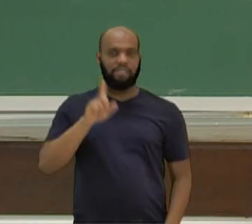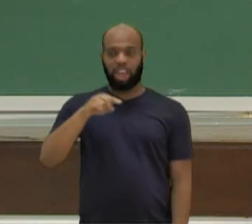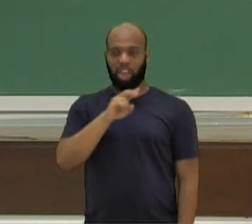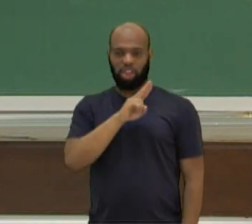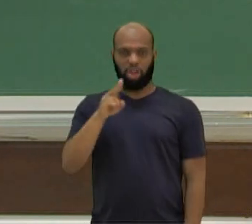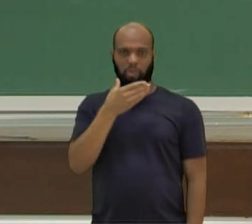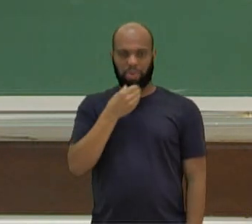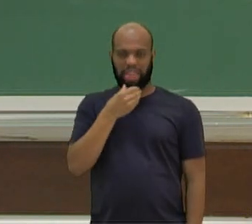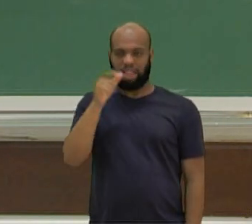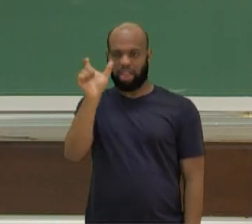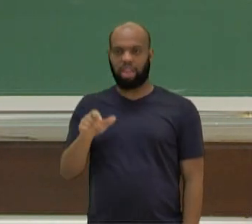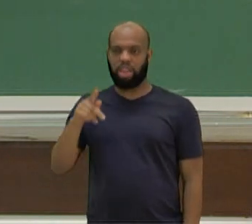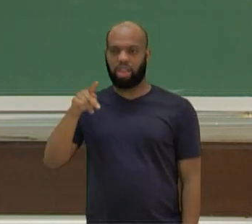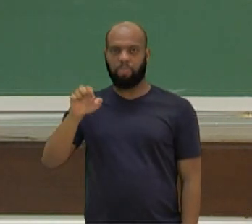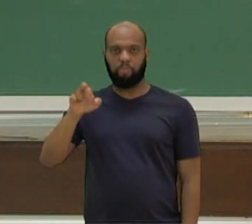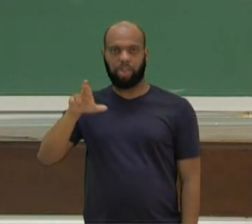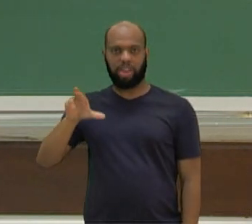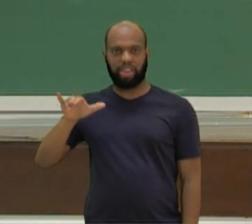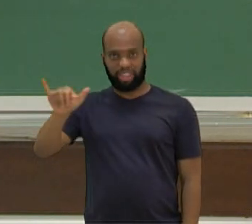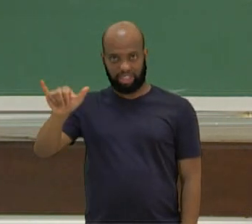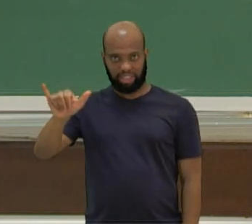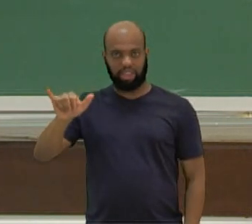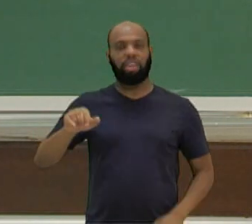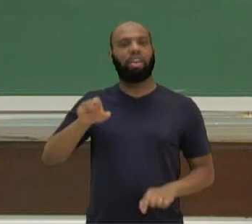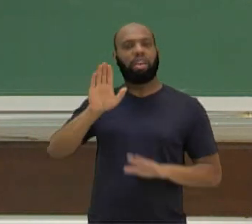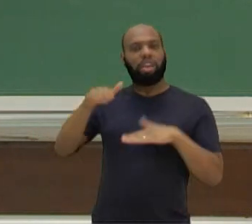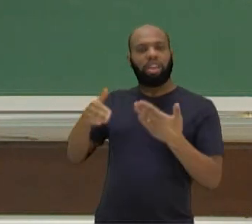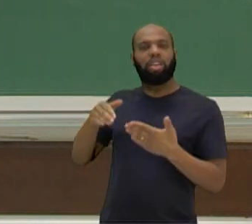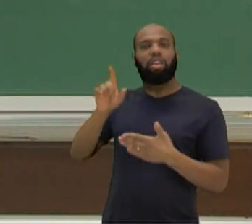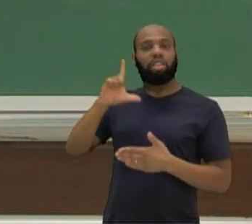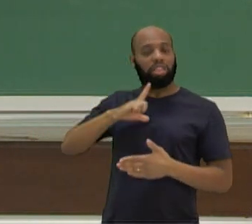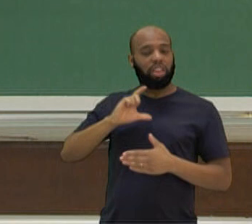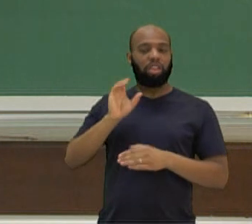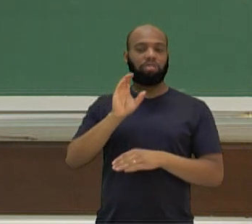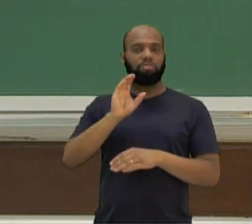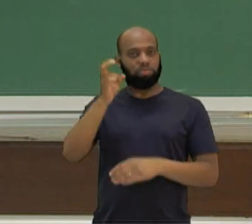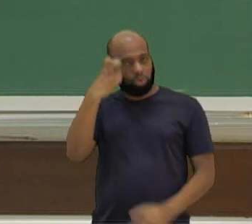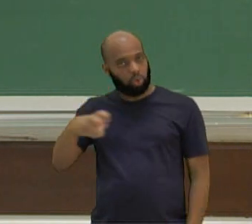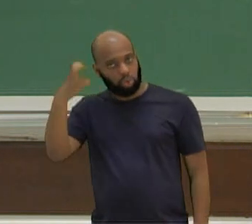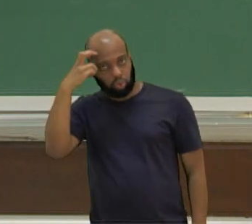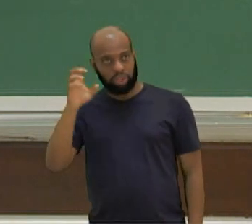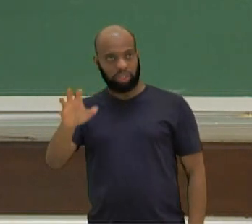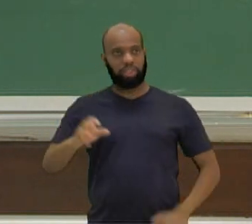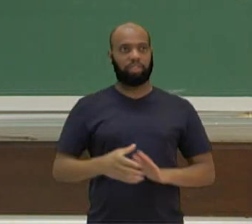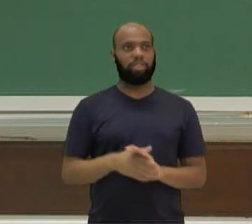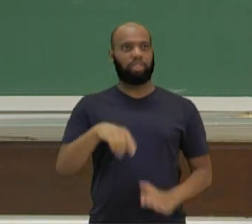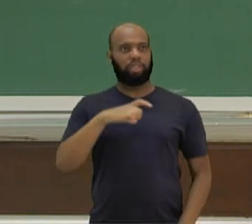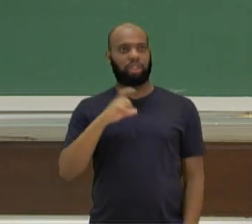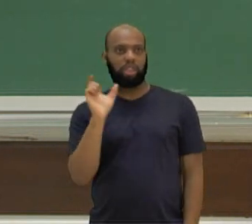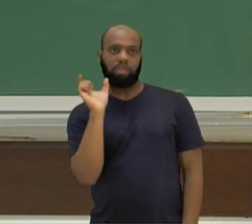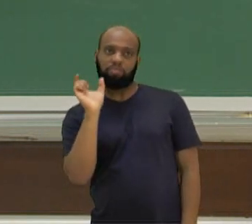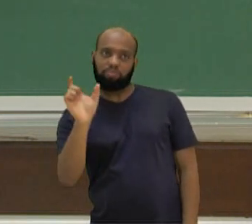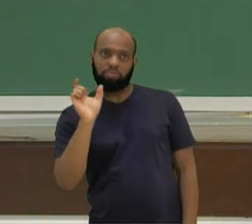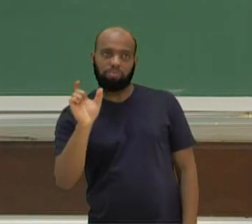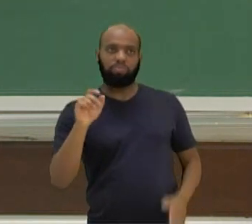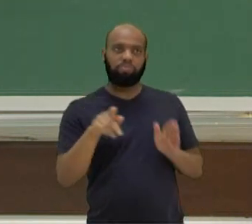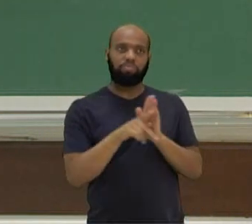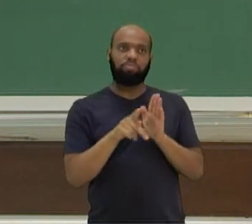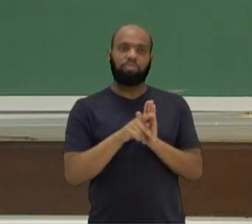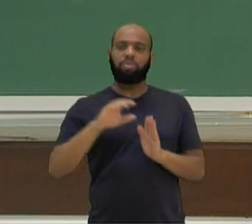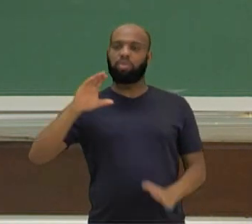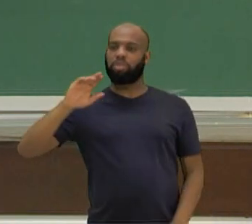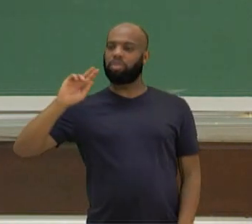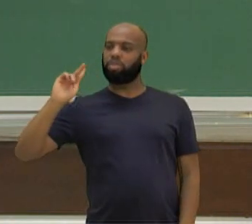pai de todos os deuses gregos, lá na cultura grega. E Cronos deu origem à crônica. Por quê? A crônica,